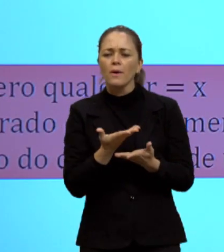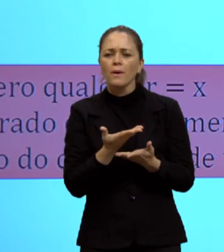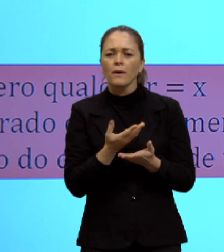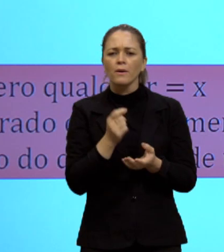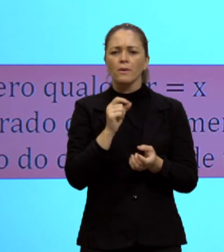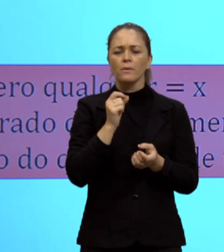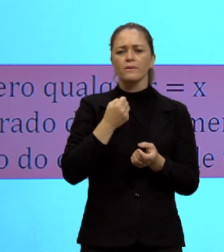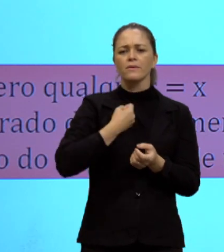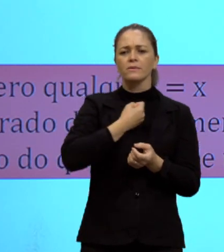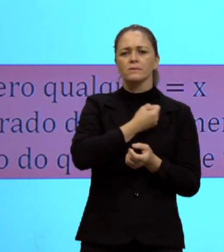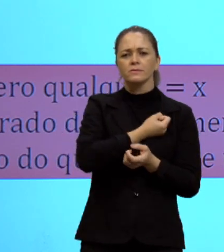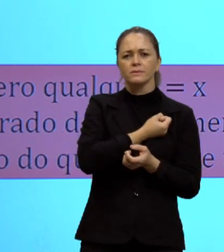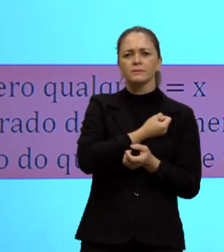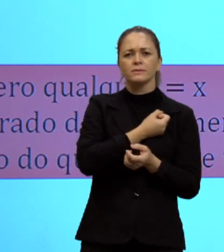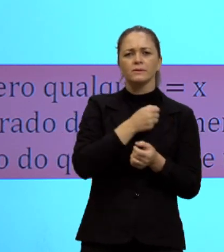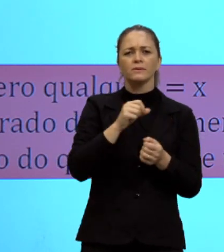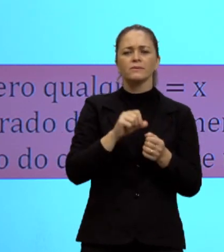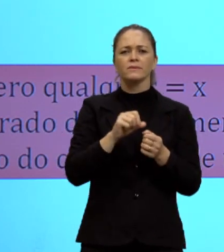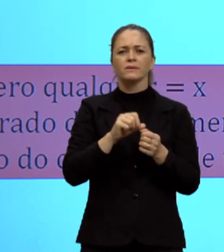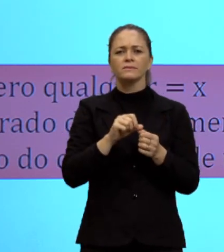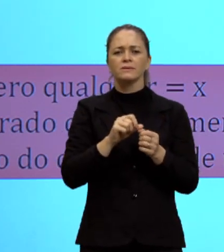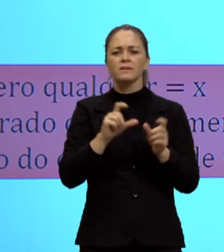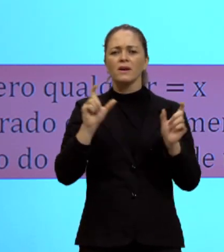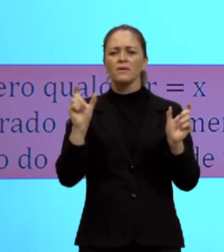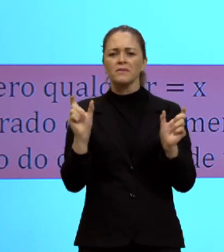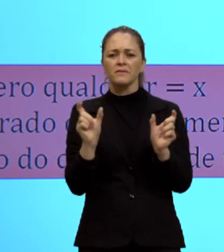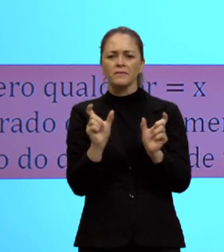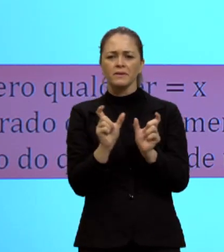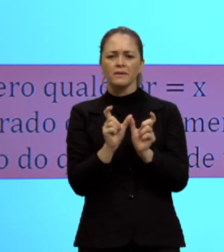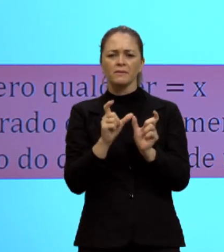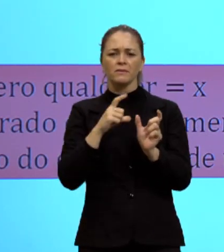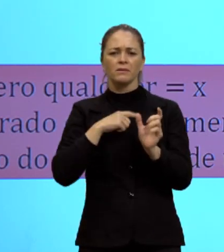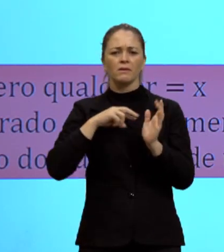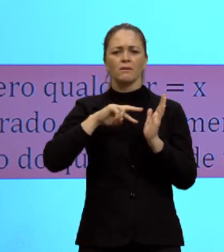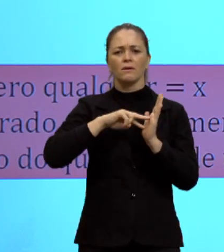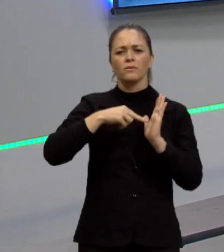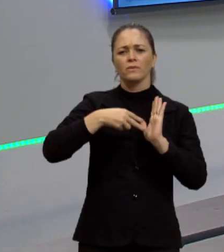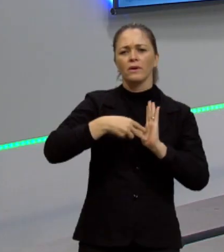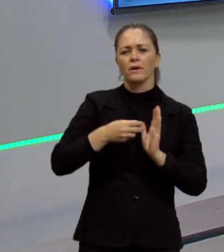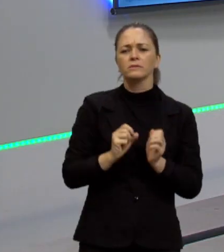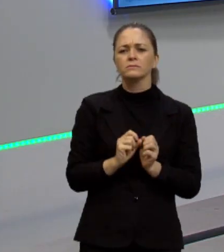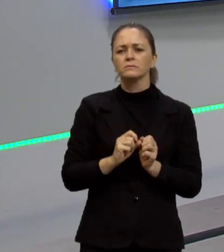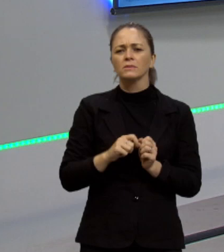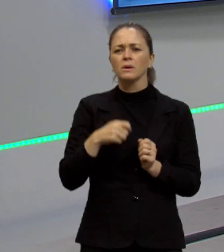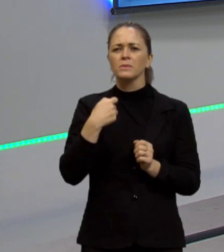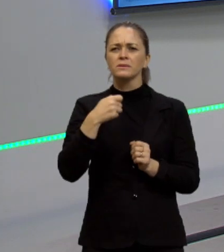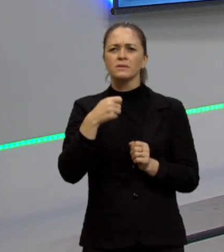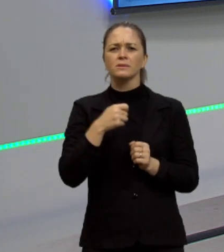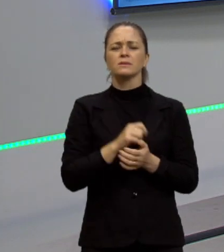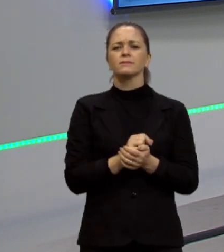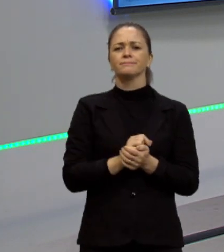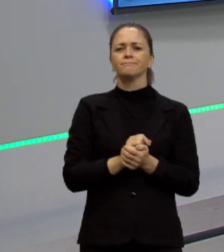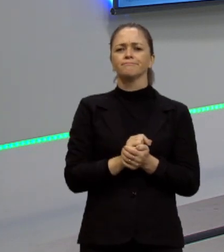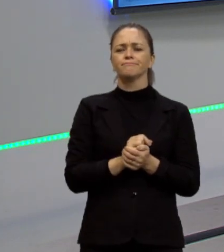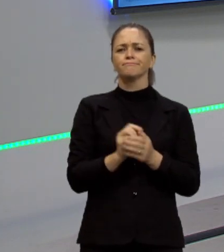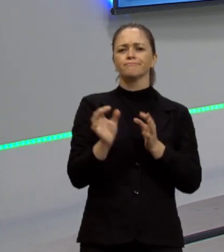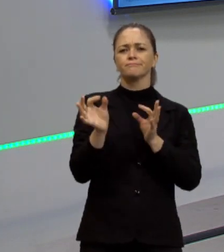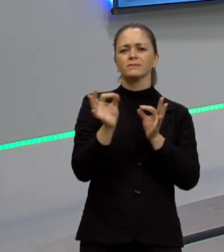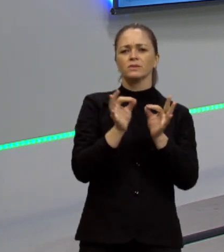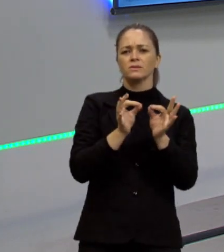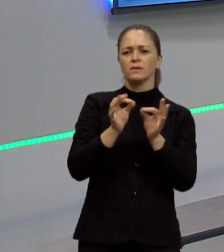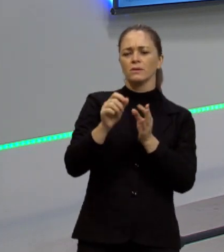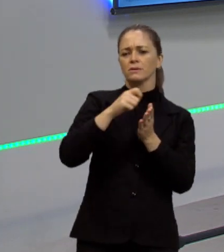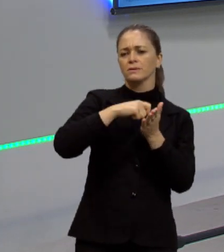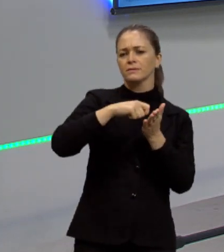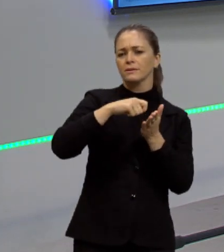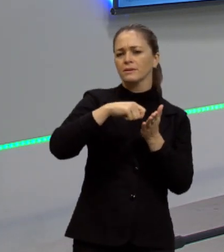os números que fazem essa frase ter sentido? Então, o que, que nós precisamos? Nós precisamos organizar o que está escrito